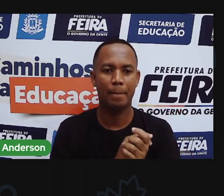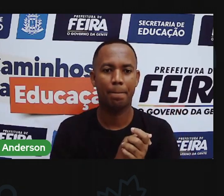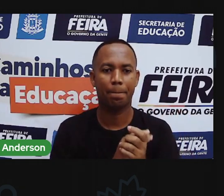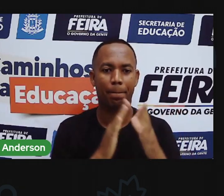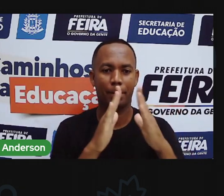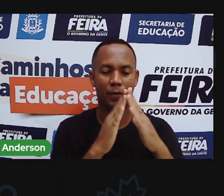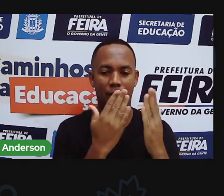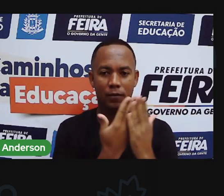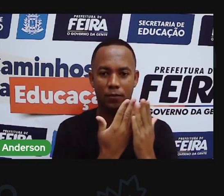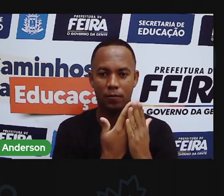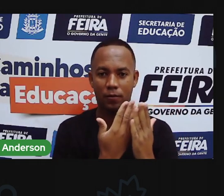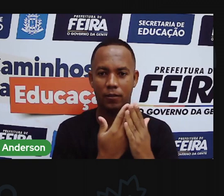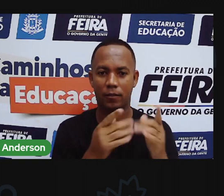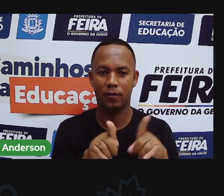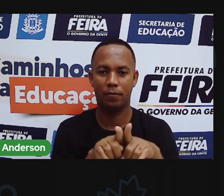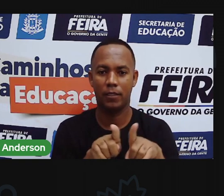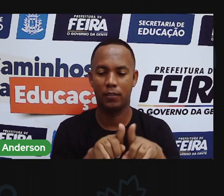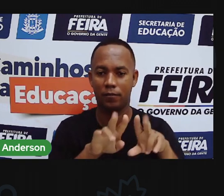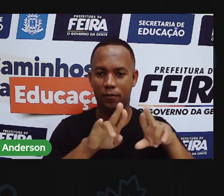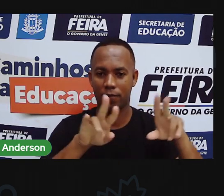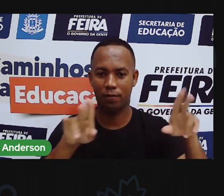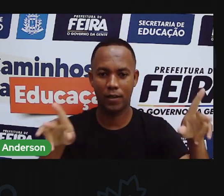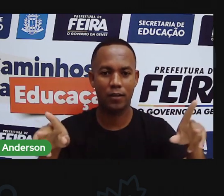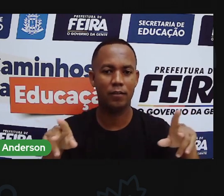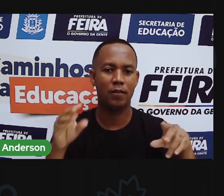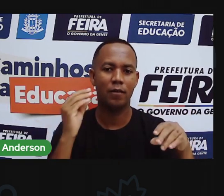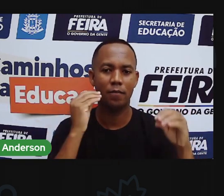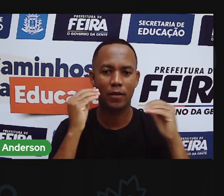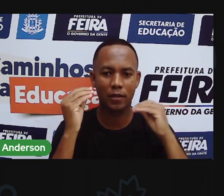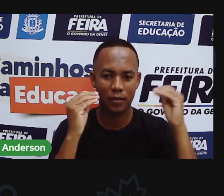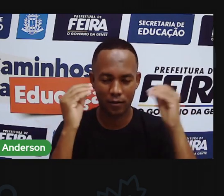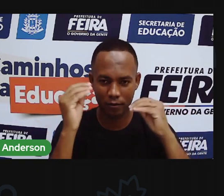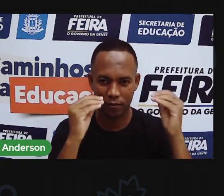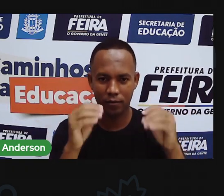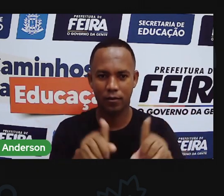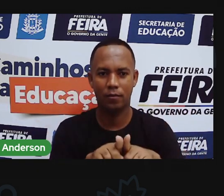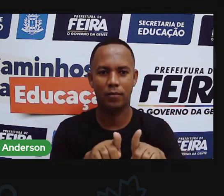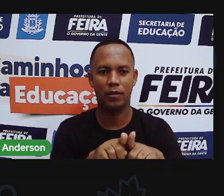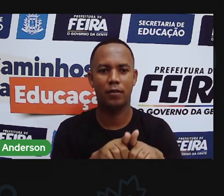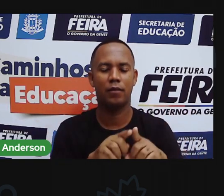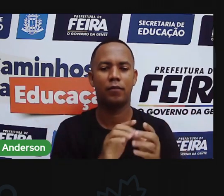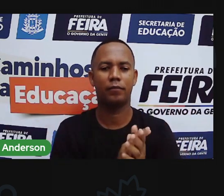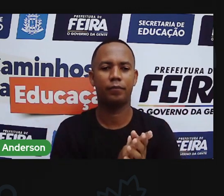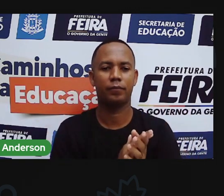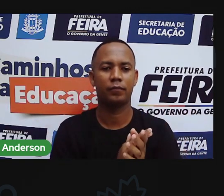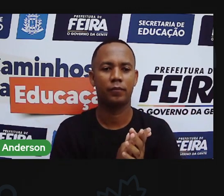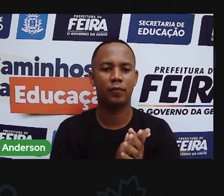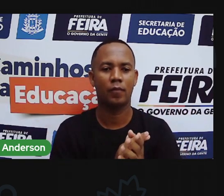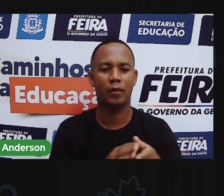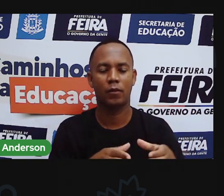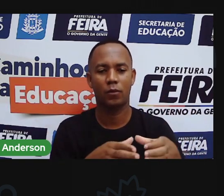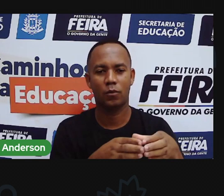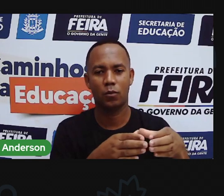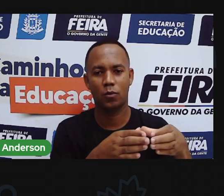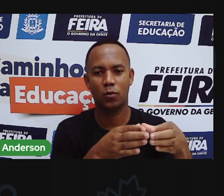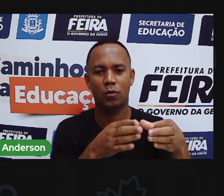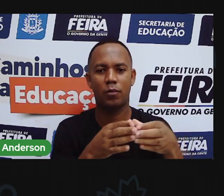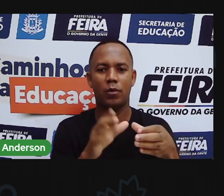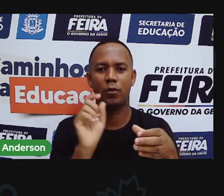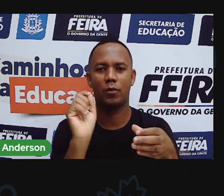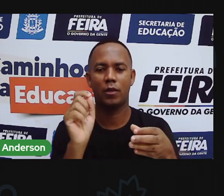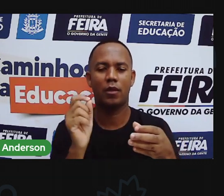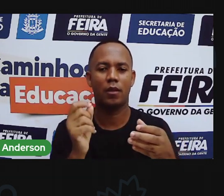a Escola Deltoeciano, para a Escola Augusto Moreira Bastos, né, que é o pessoal que está interagindo aqui com a